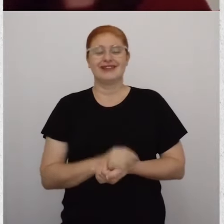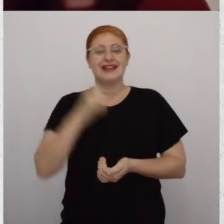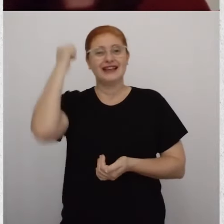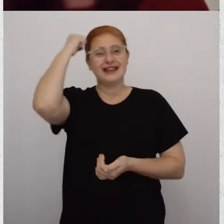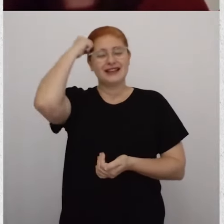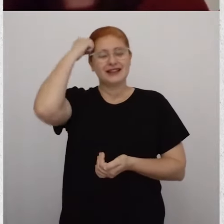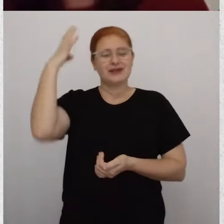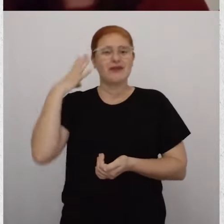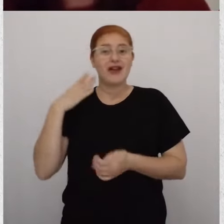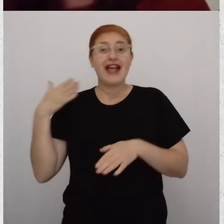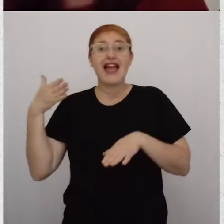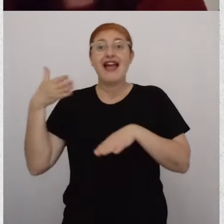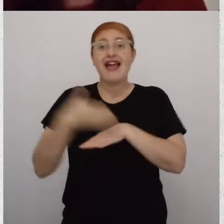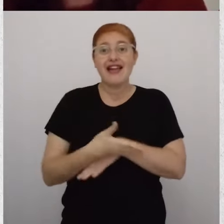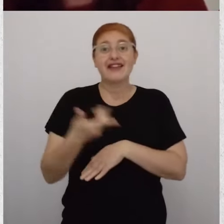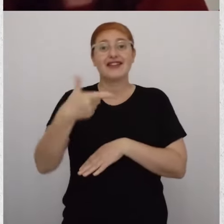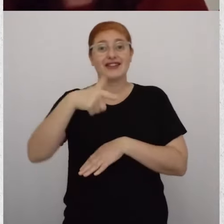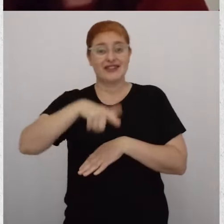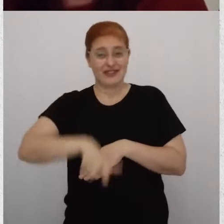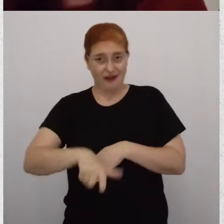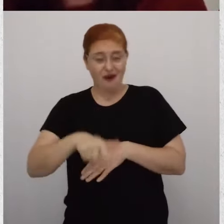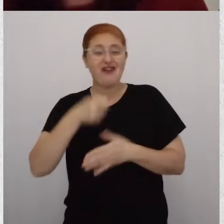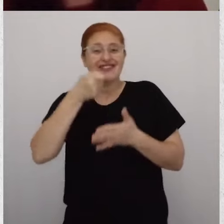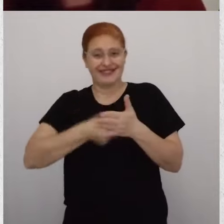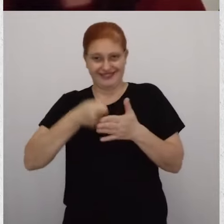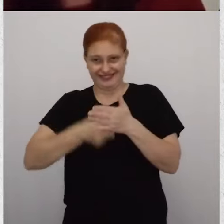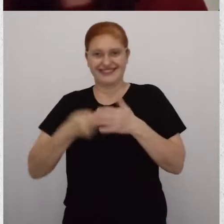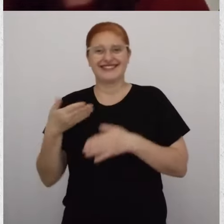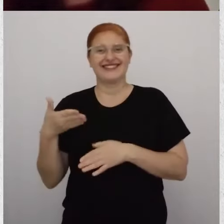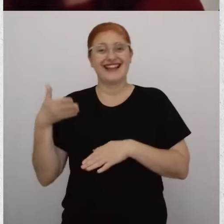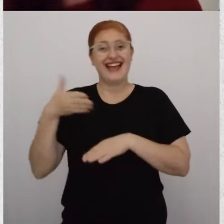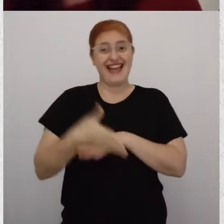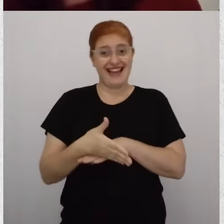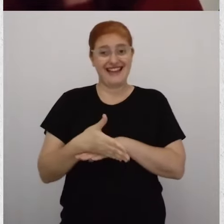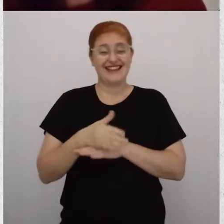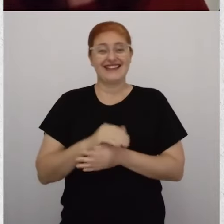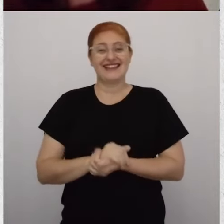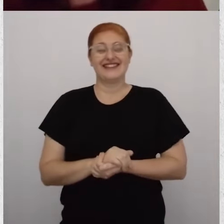Simone, sai e entra de novo aí se tu estiver tentando entrar,